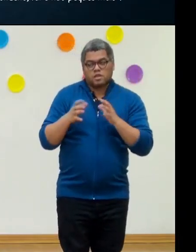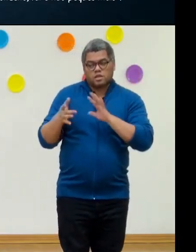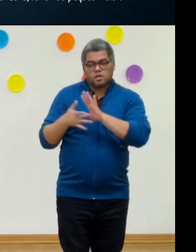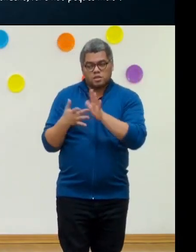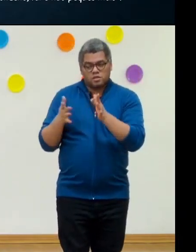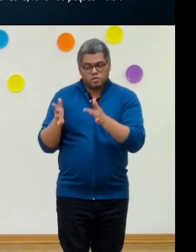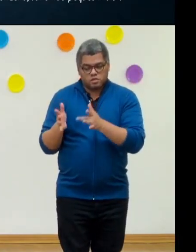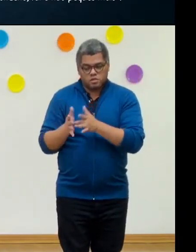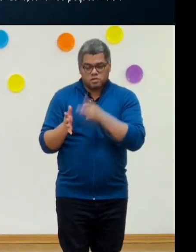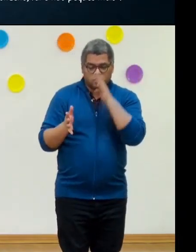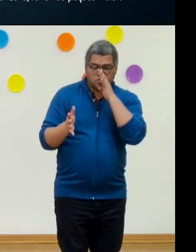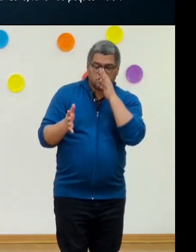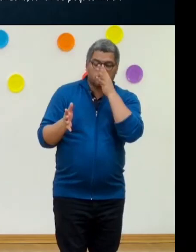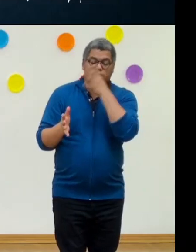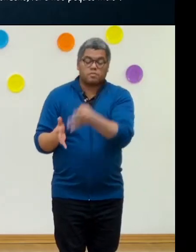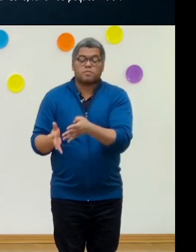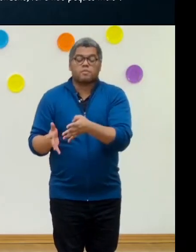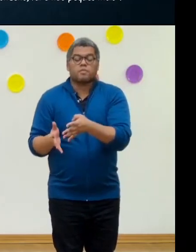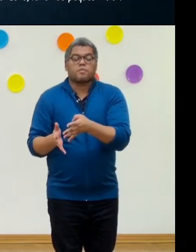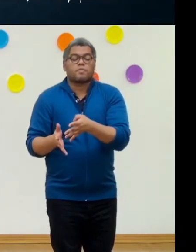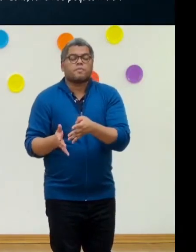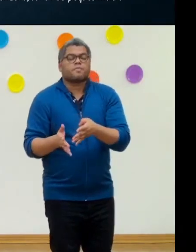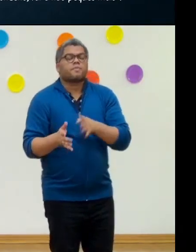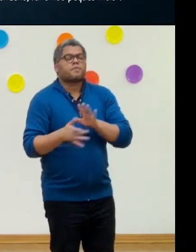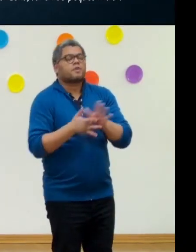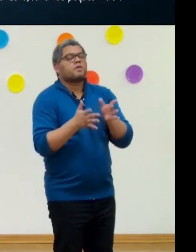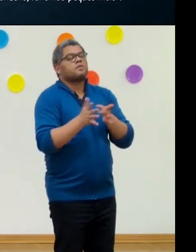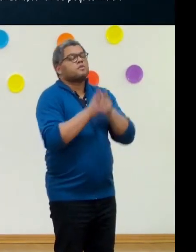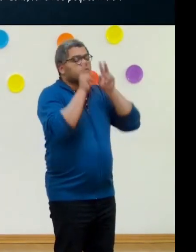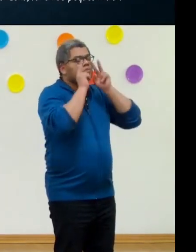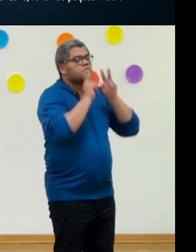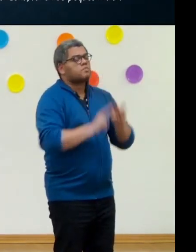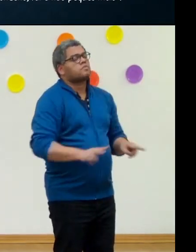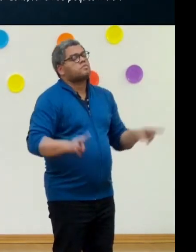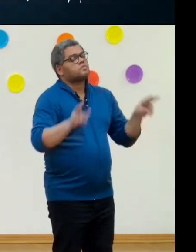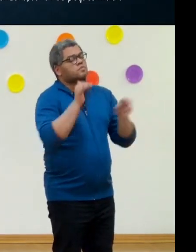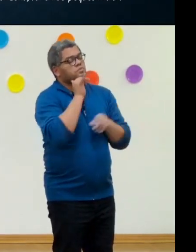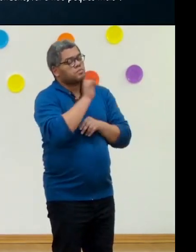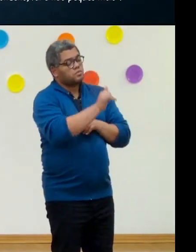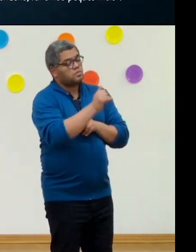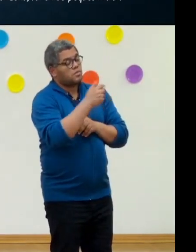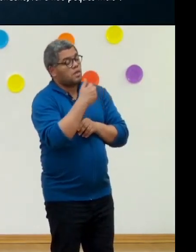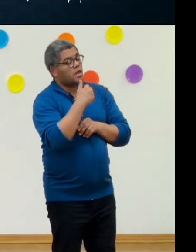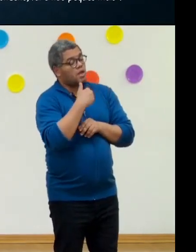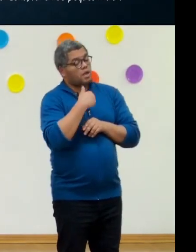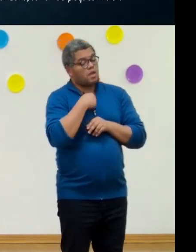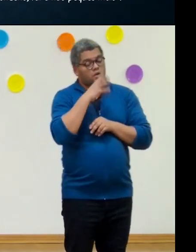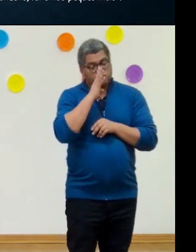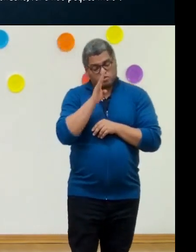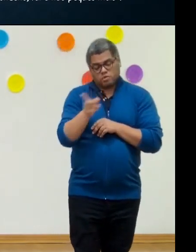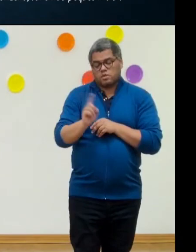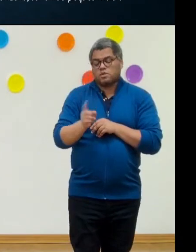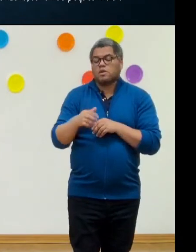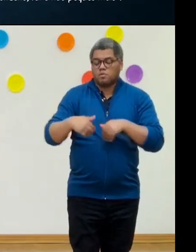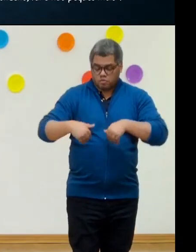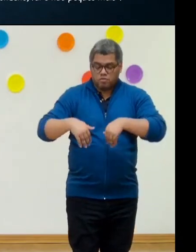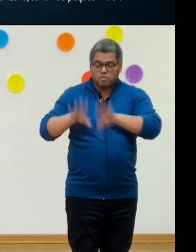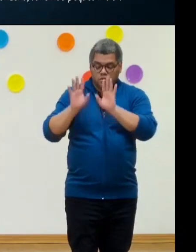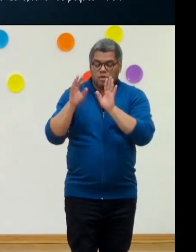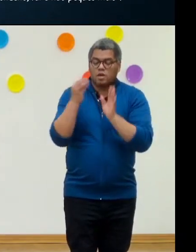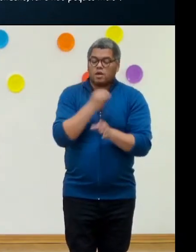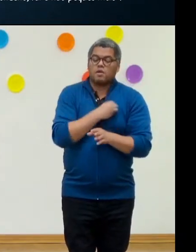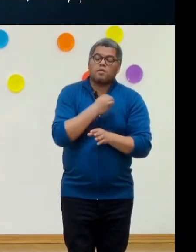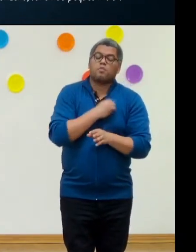ele se depara com esse caso de adultério e diz, eu não te condeno, vá e não peques mais. Ele perdoa essa